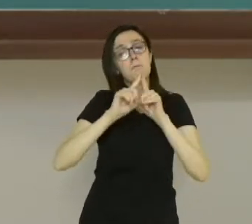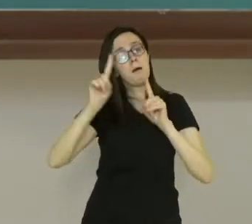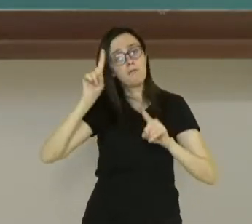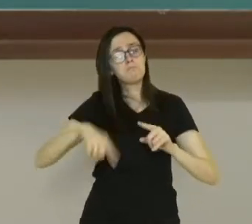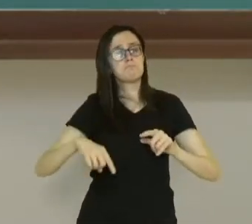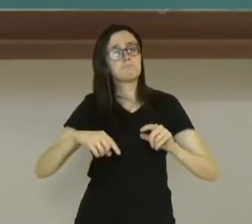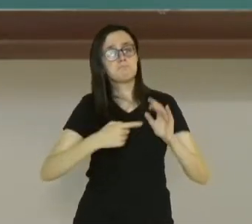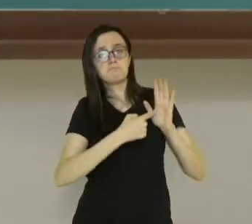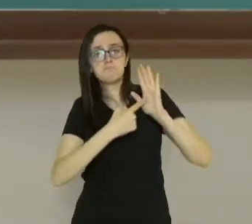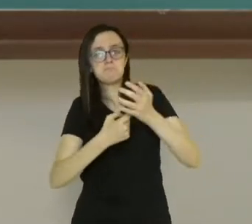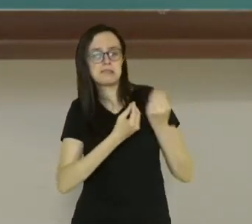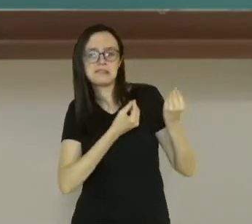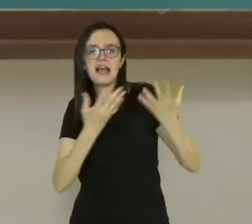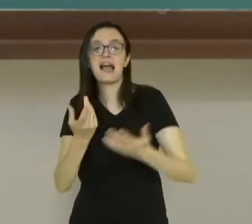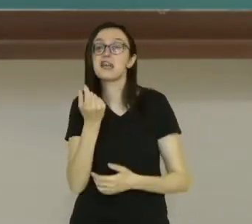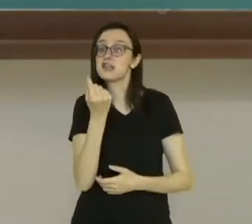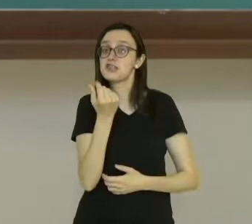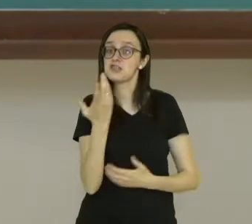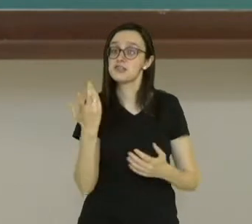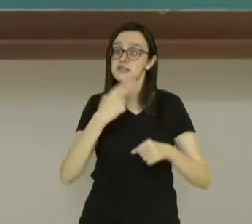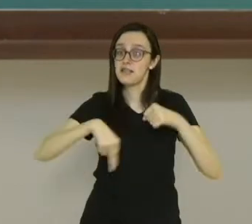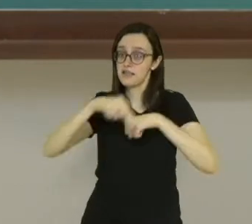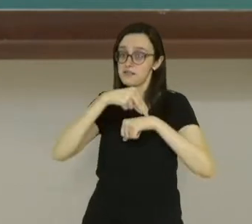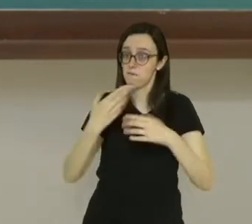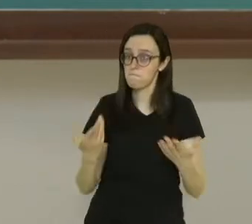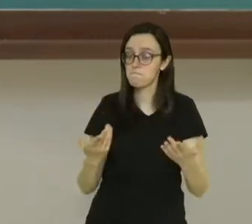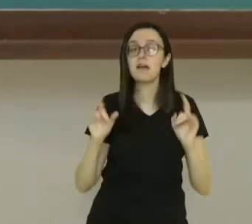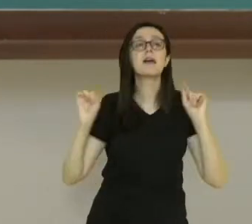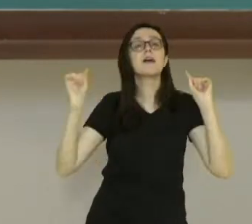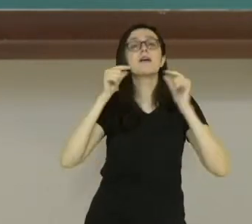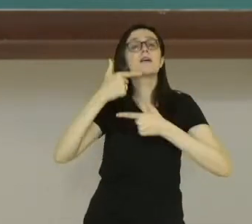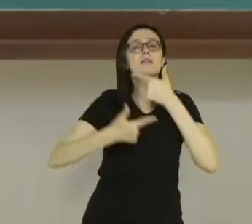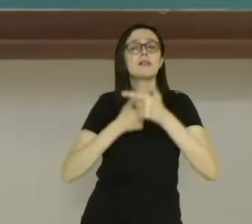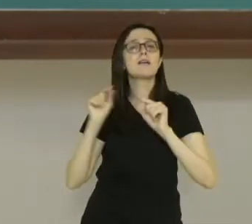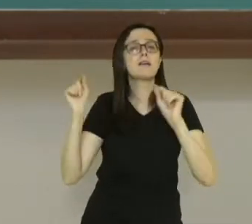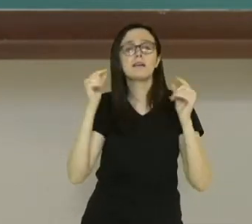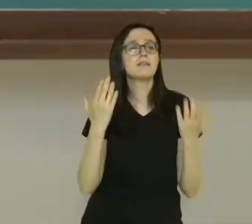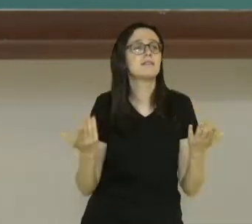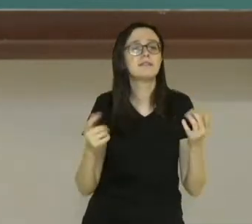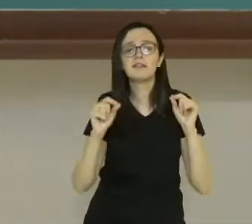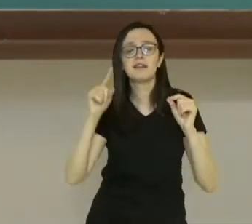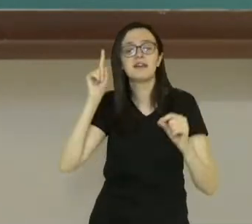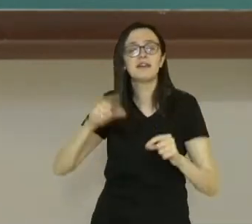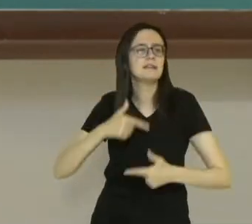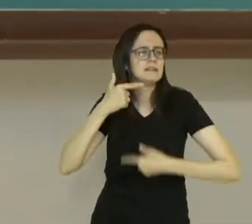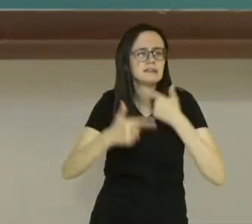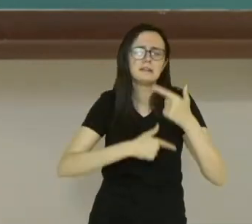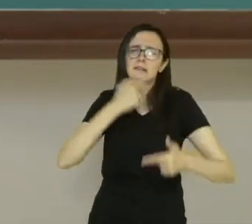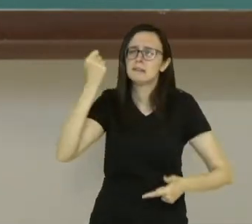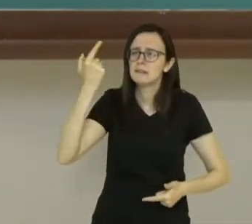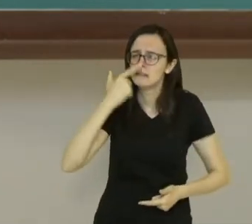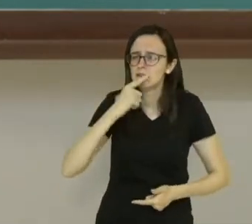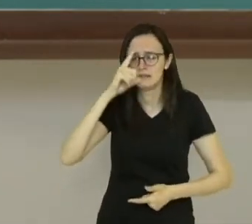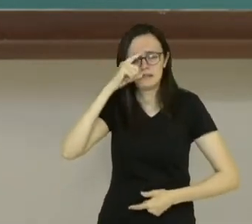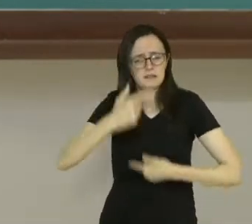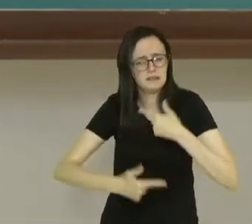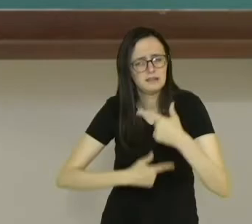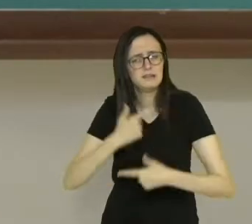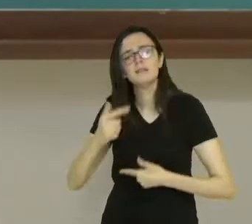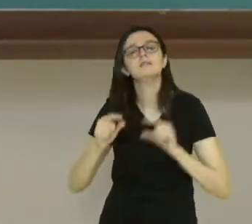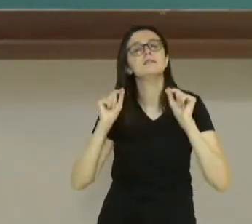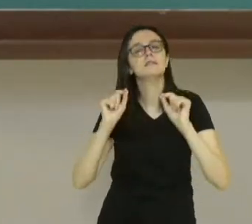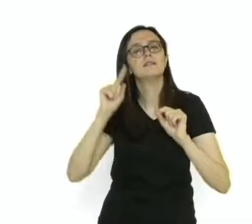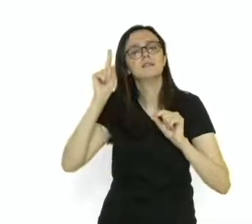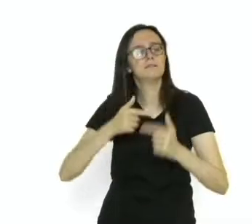quem traziam as riquezas para a nação. E quem é que trabalhava, né, ali no sol a sol para sustentar tudo isso?